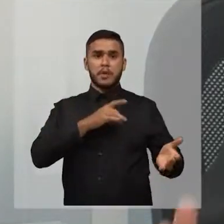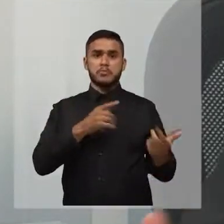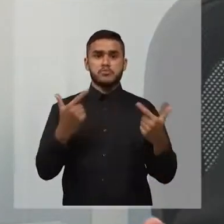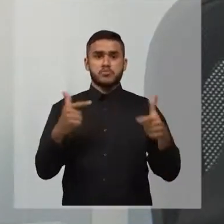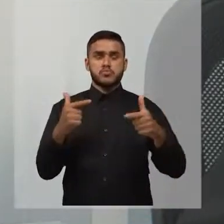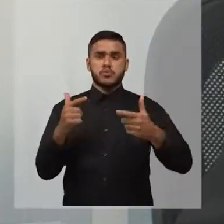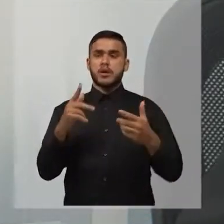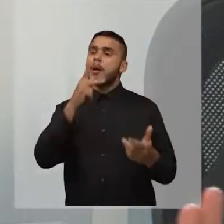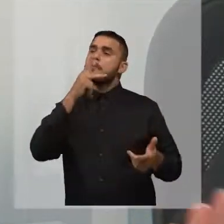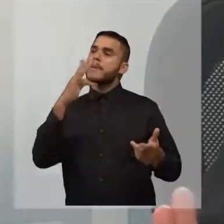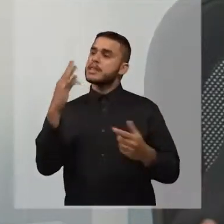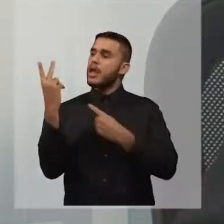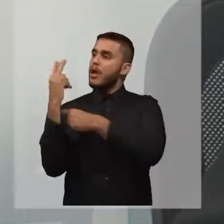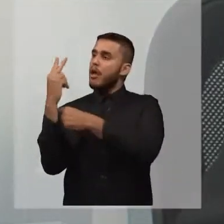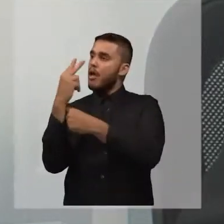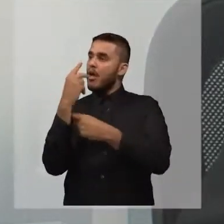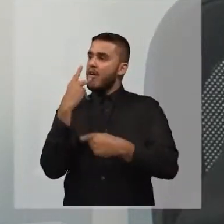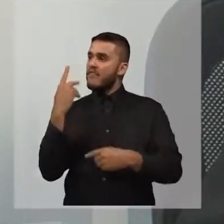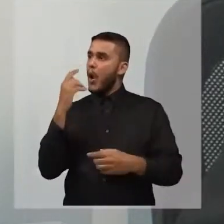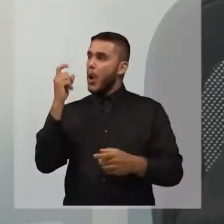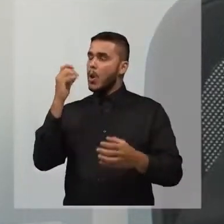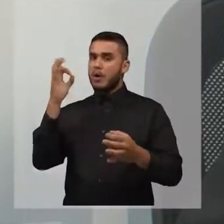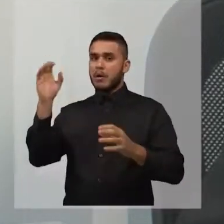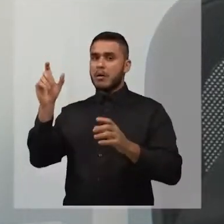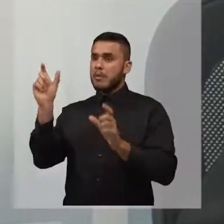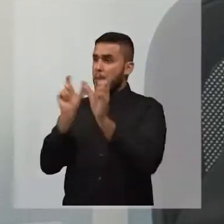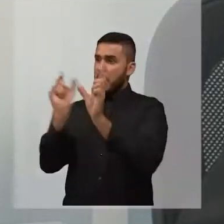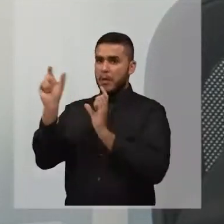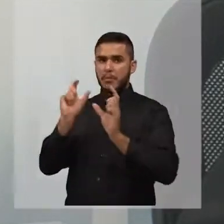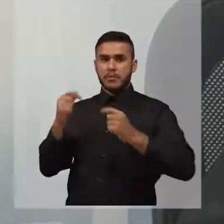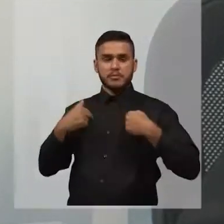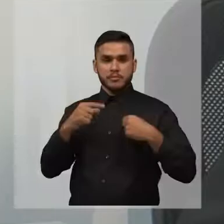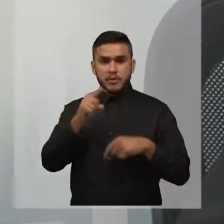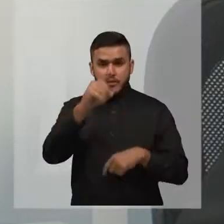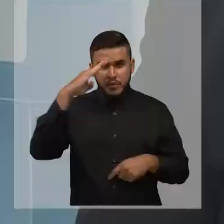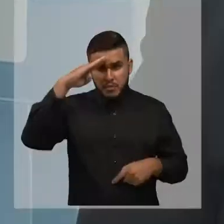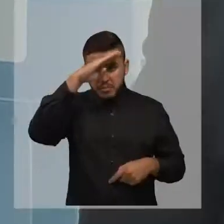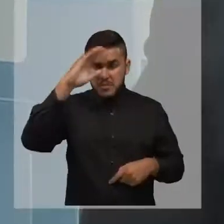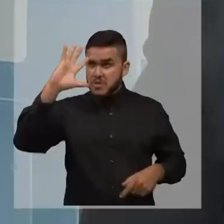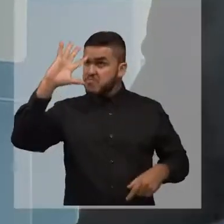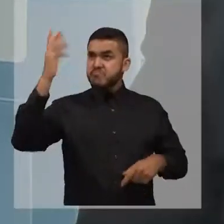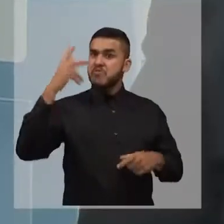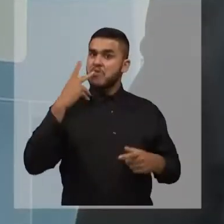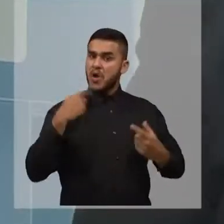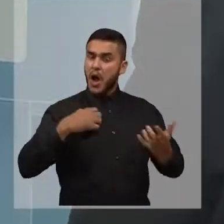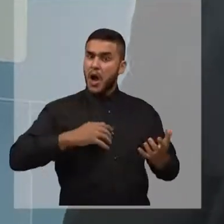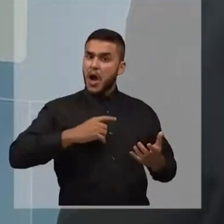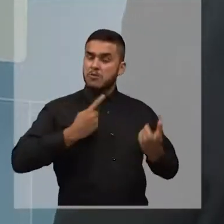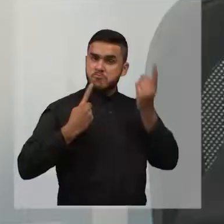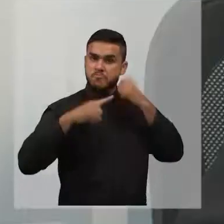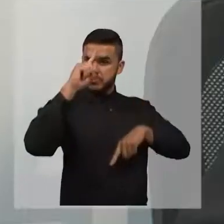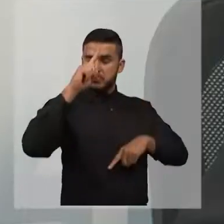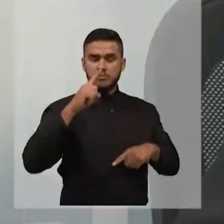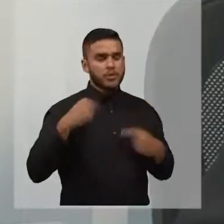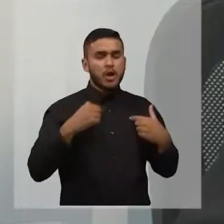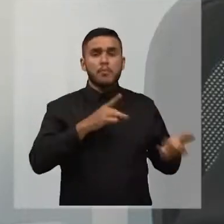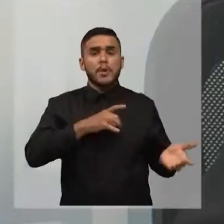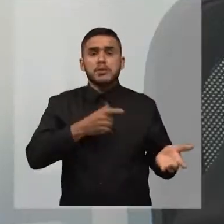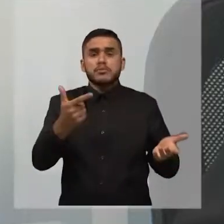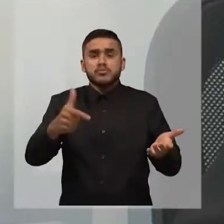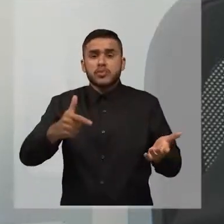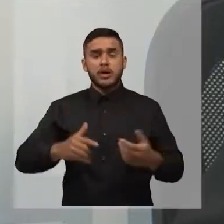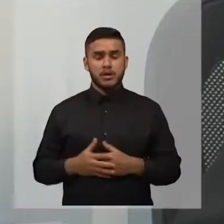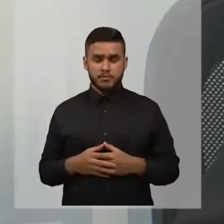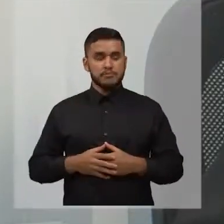patrulhamento dos petistas, a gente também não tem medo dos patrulhamentos bolsonaristas radicais, não. Não, nem tem. Não tem, porque a gente